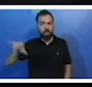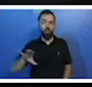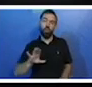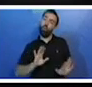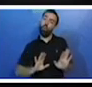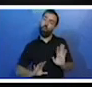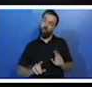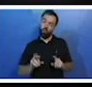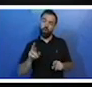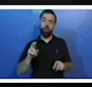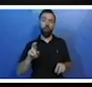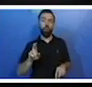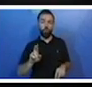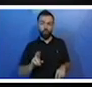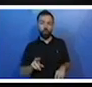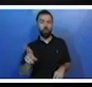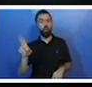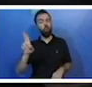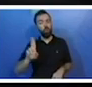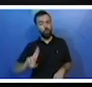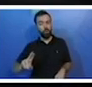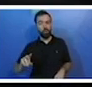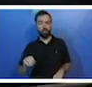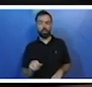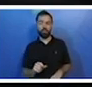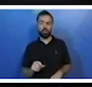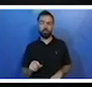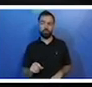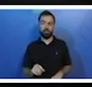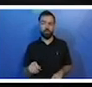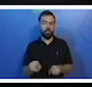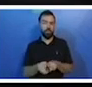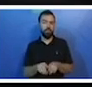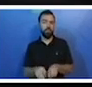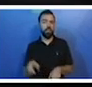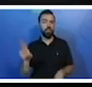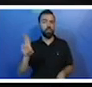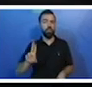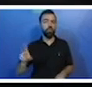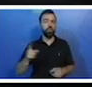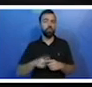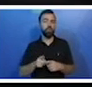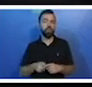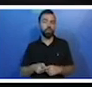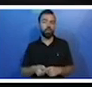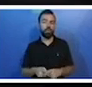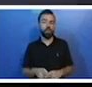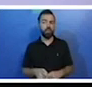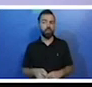não poluir, né, para não utilizar os veículos automotores, a pessoa utiliza a bicicleta como essa forma de transporte.